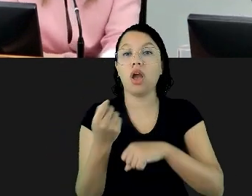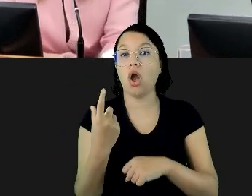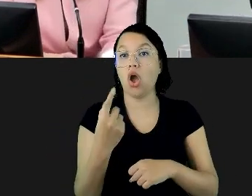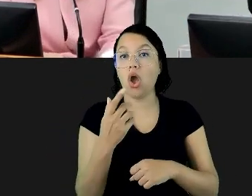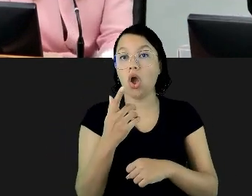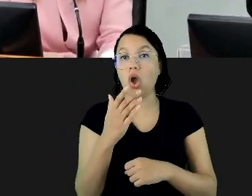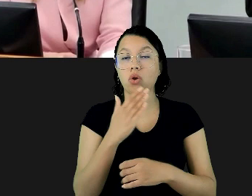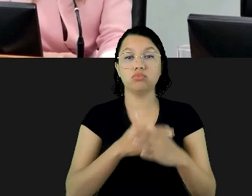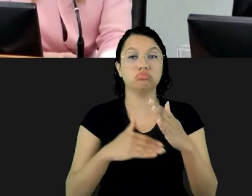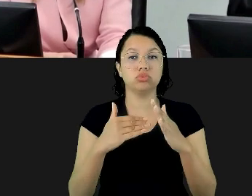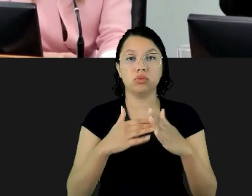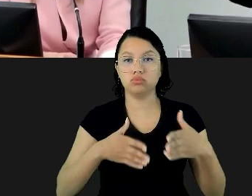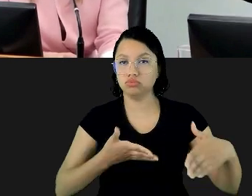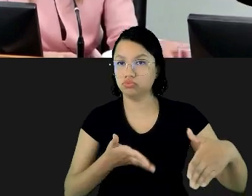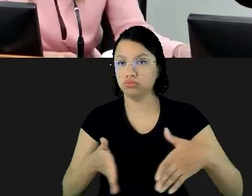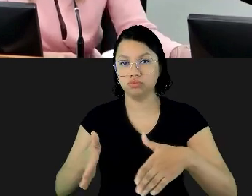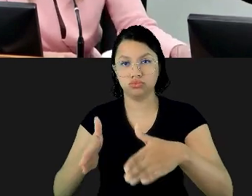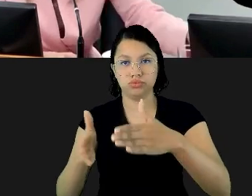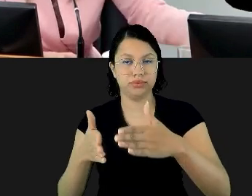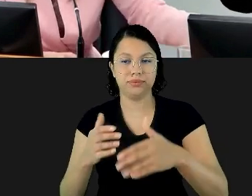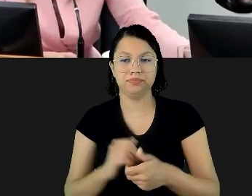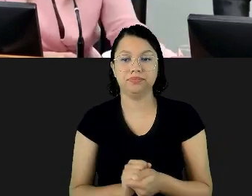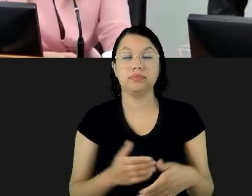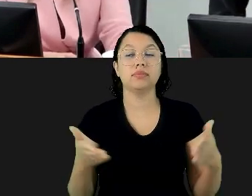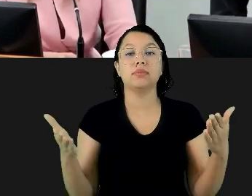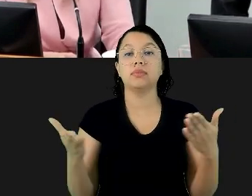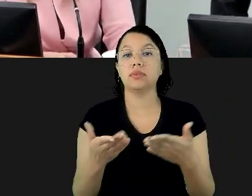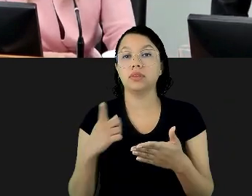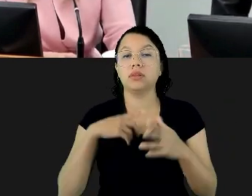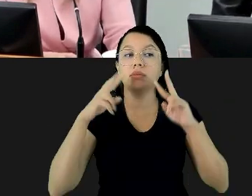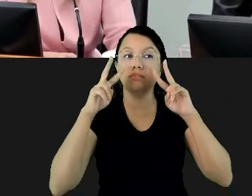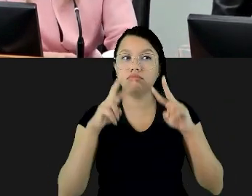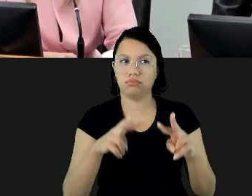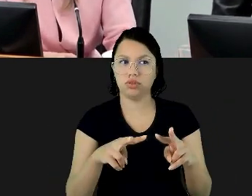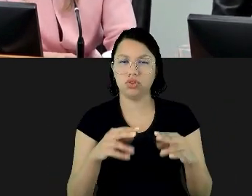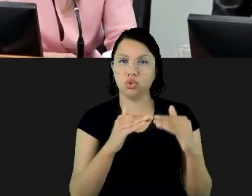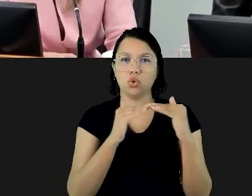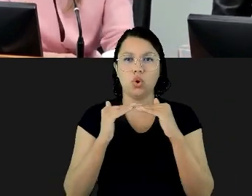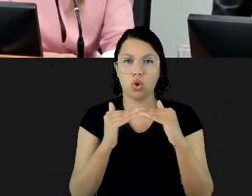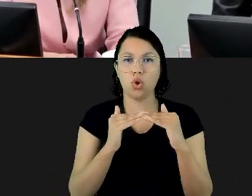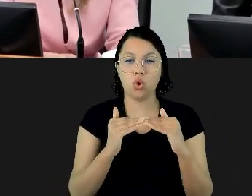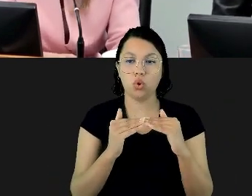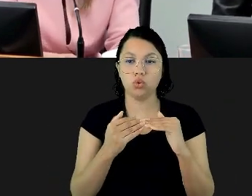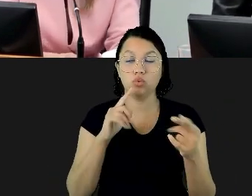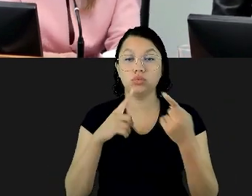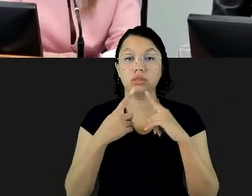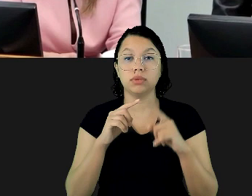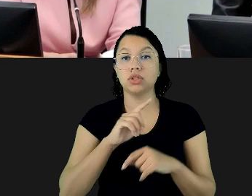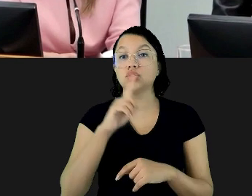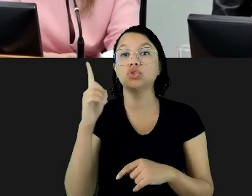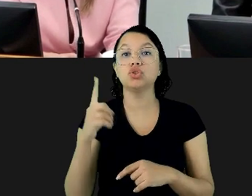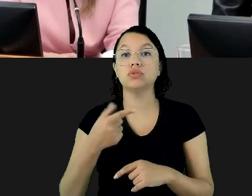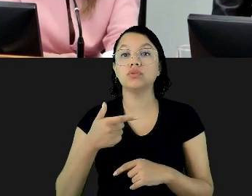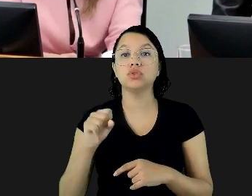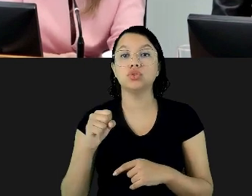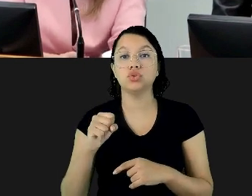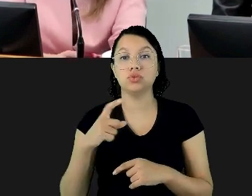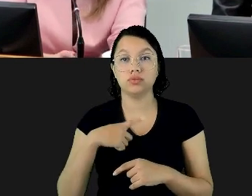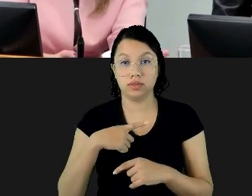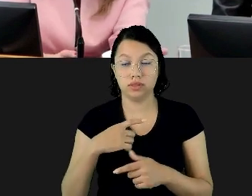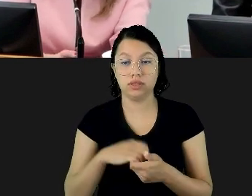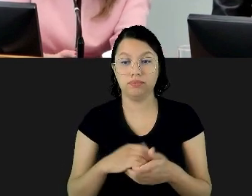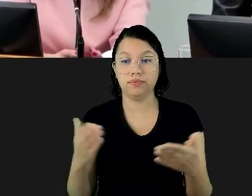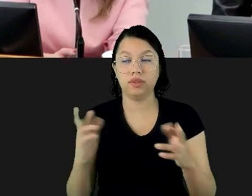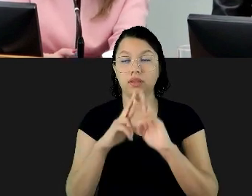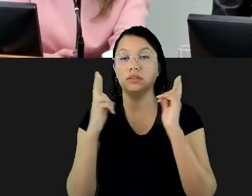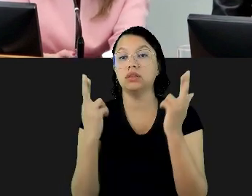vem uma perspectiva muito alinhada com o debate do dia 28, agora próximo, nessa reunião ocorrida, que